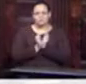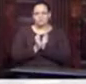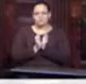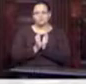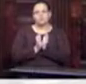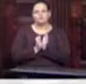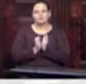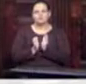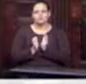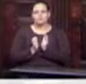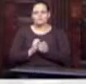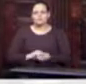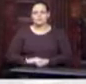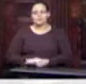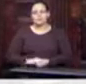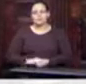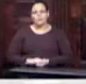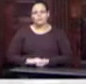corpo de baile,